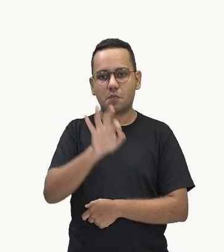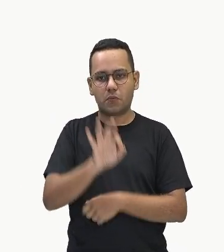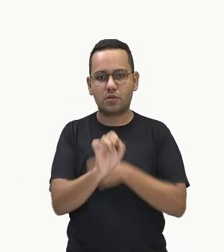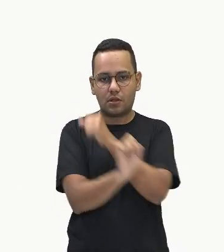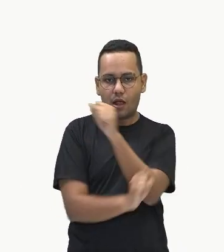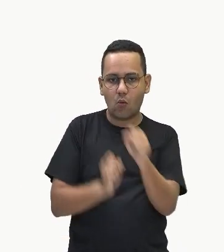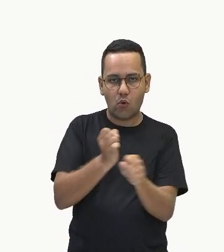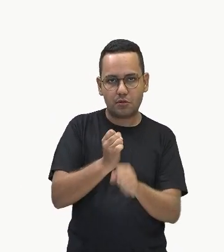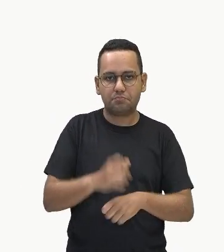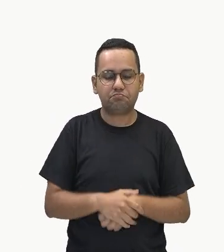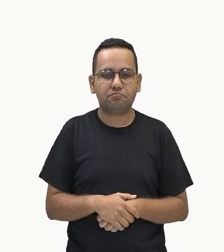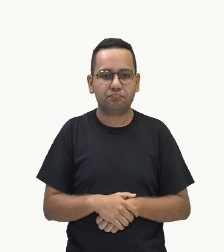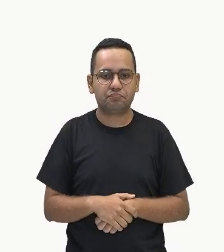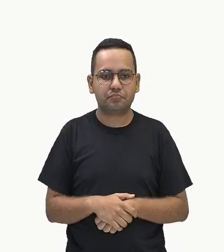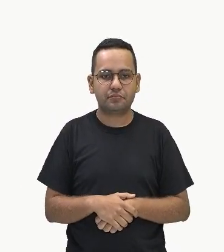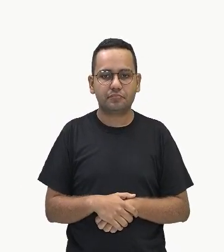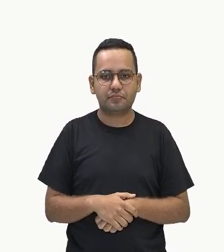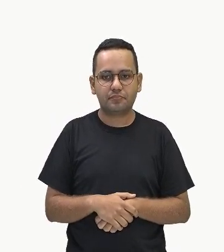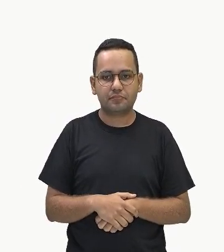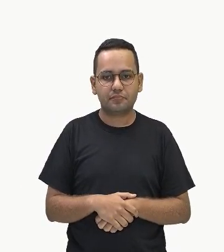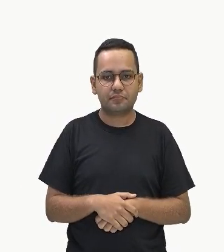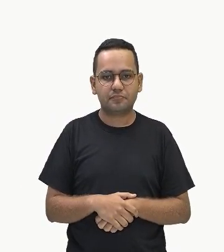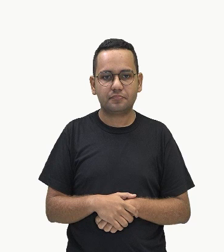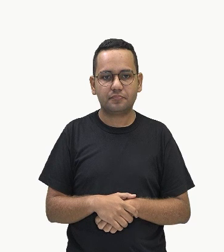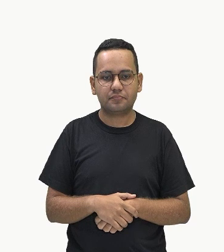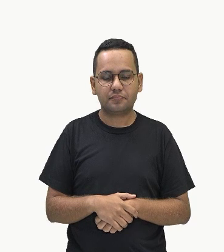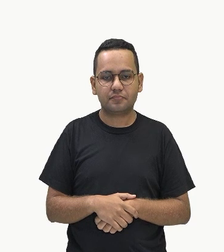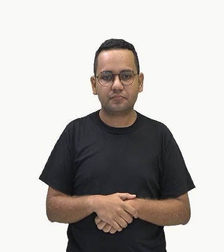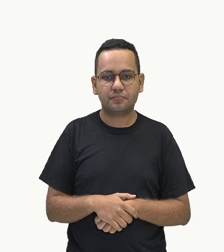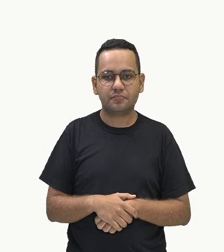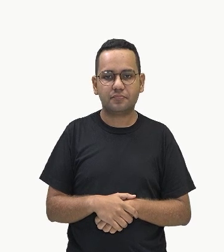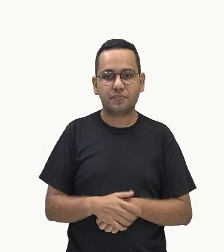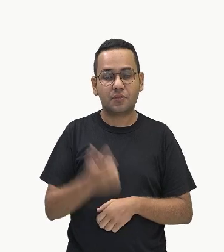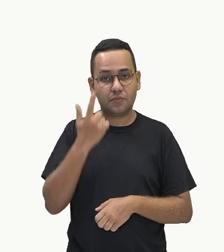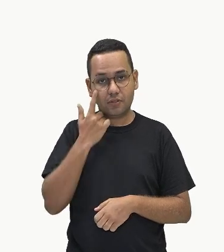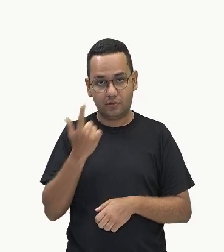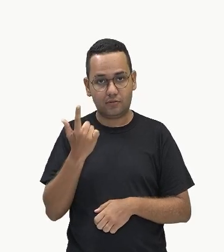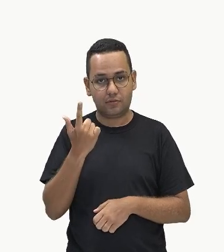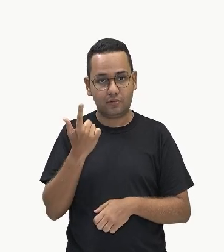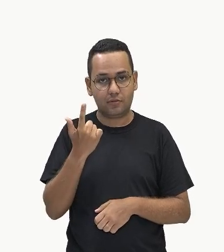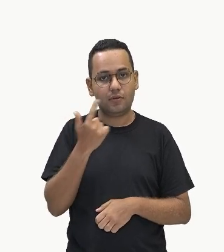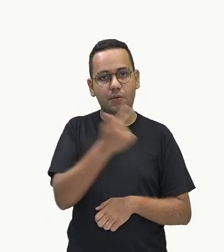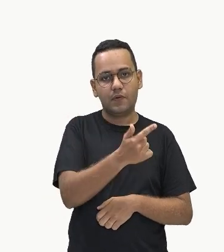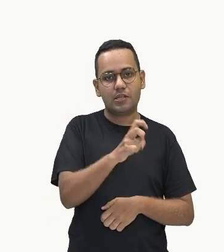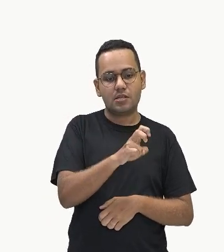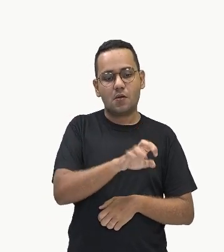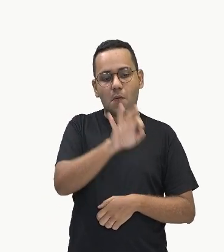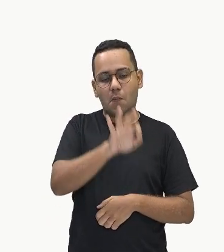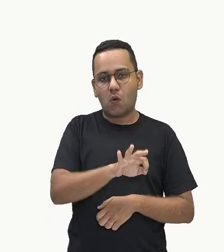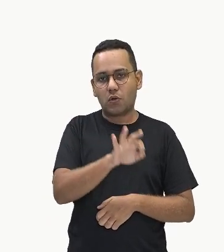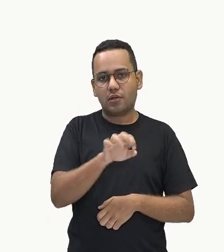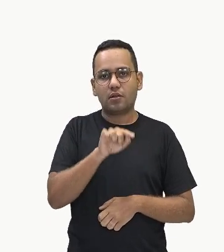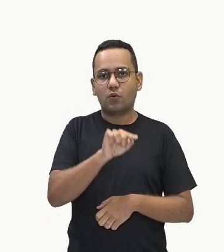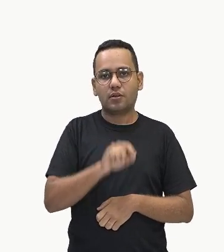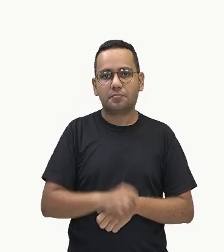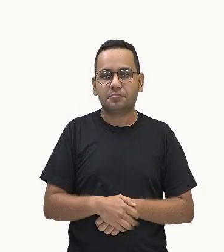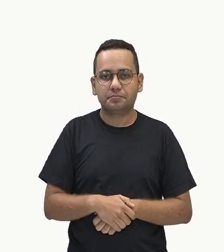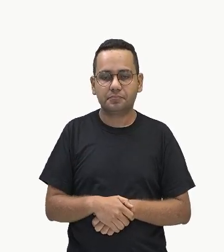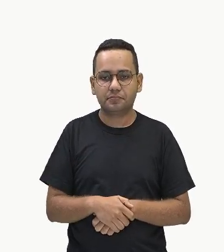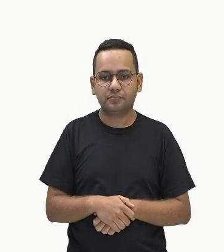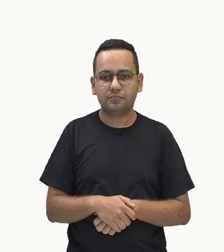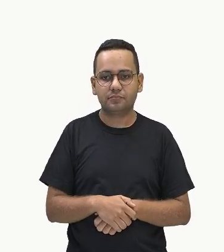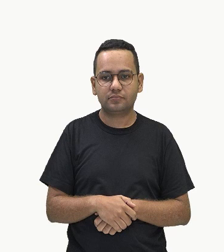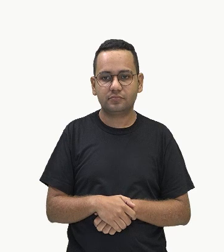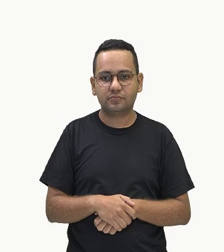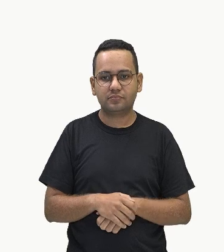ao ano. Olha aí, ó, a nossa informação que está em porcentagem. Em porcentagem sempre vai ser